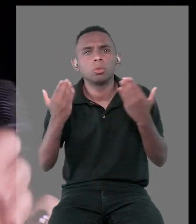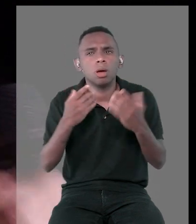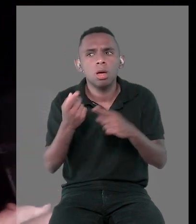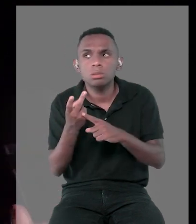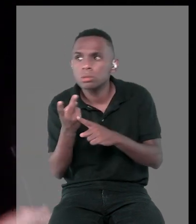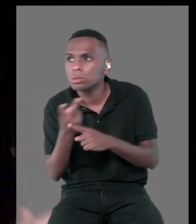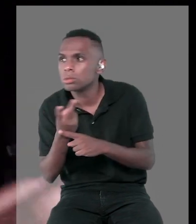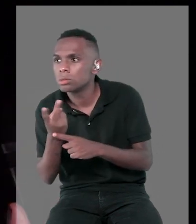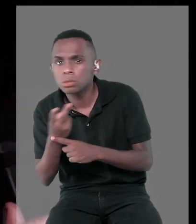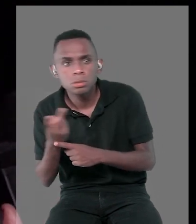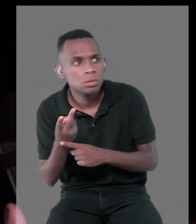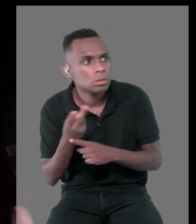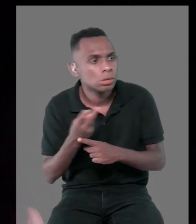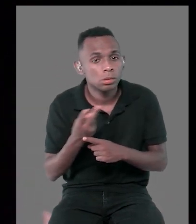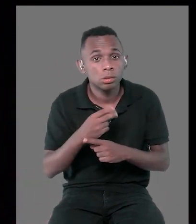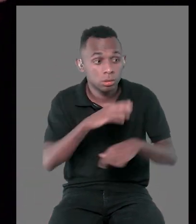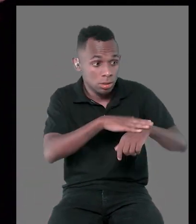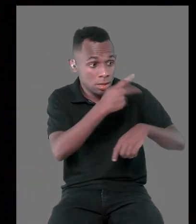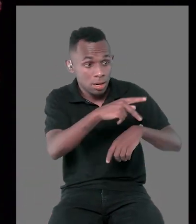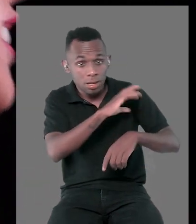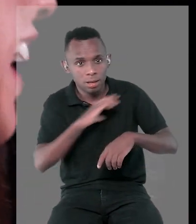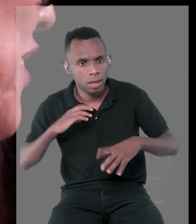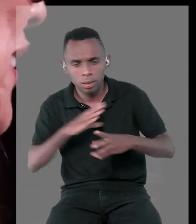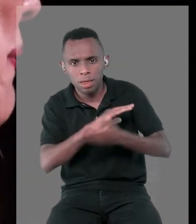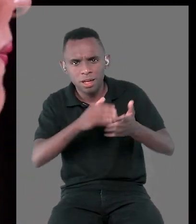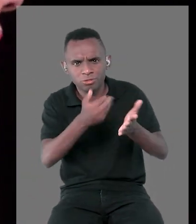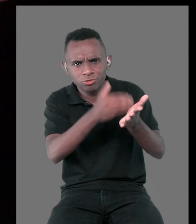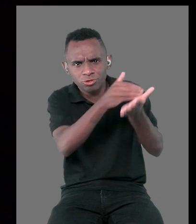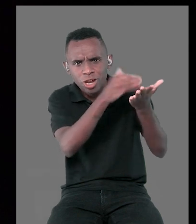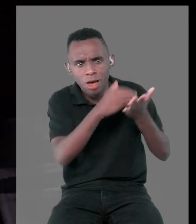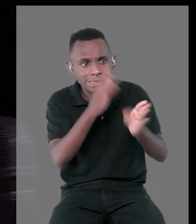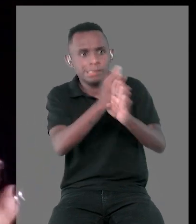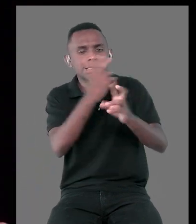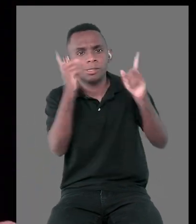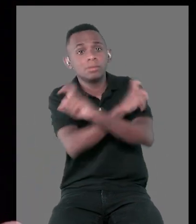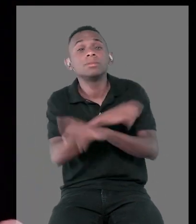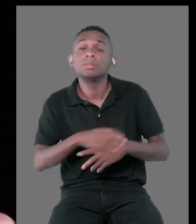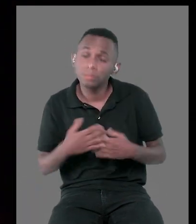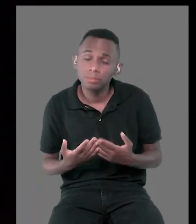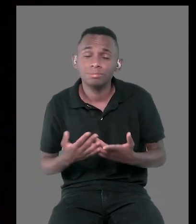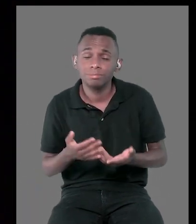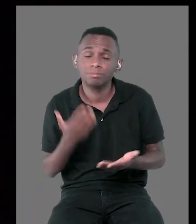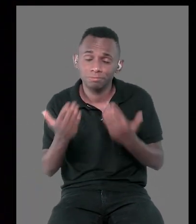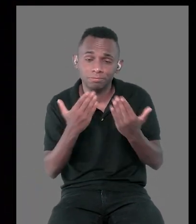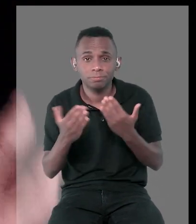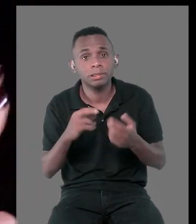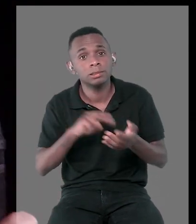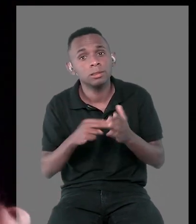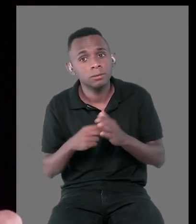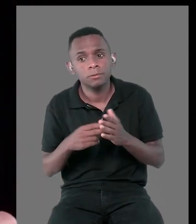fosse um detetive atrás de pistas que a própria Clarice desmanchava, sabe? E é um pouco isso também, né?